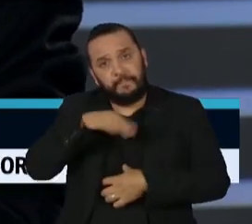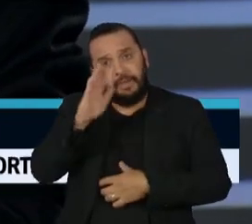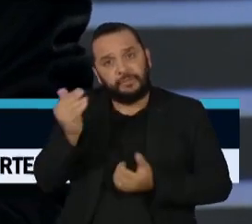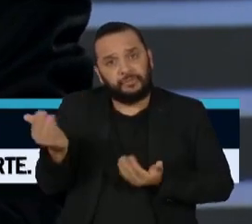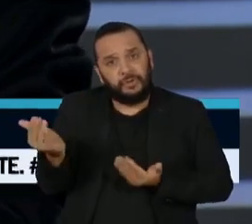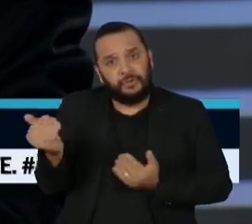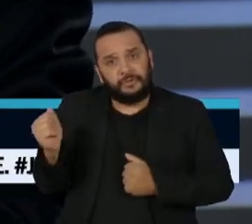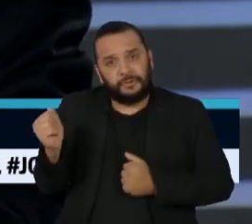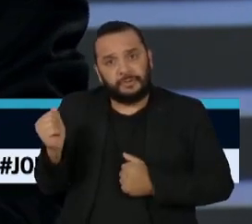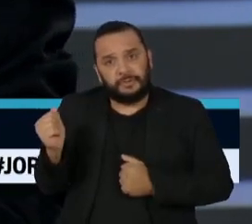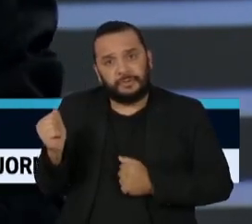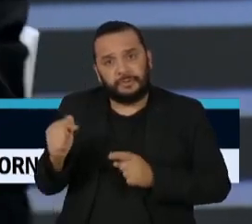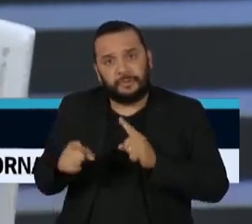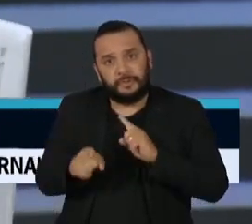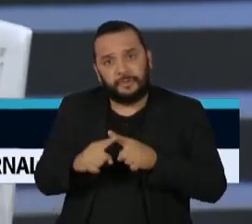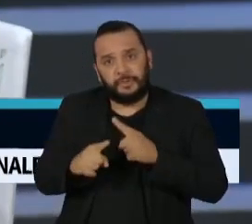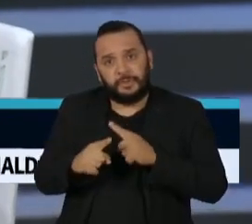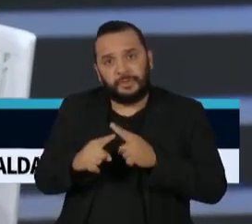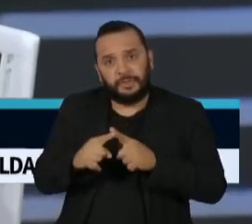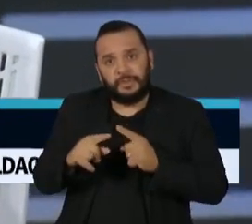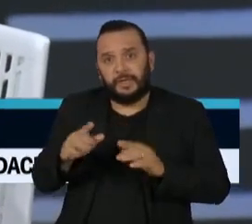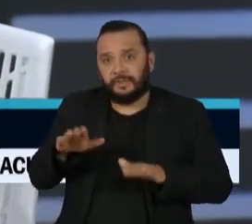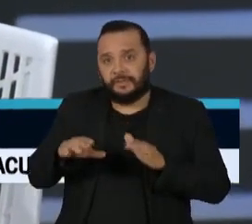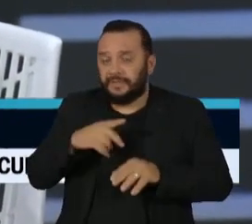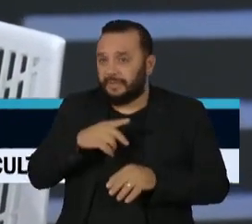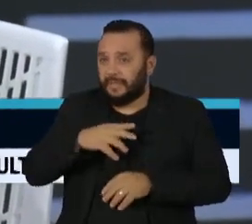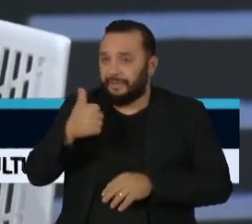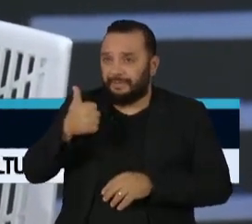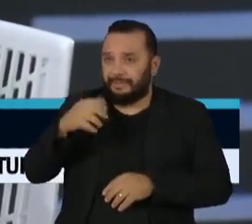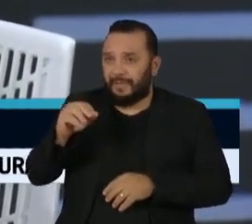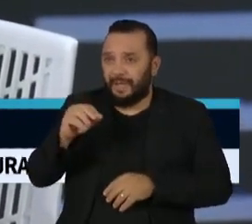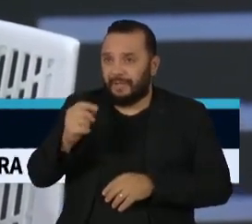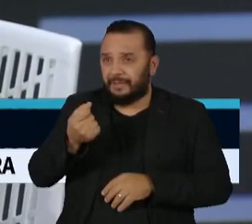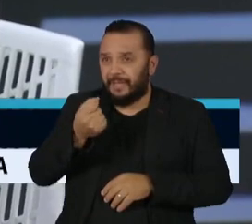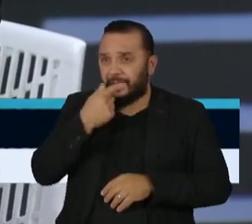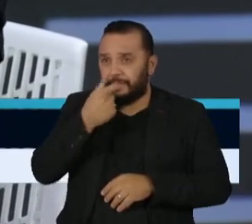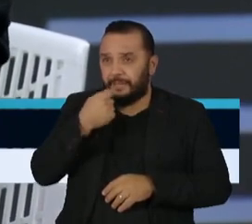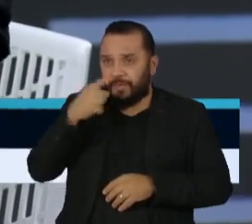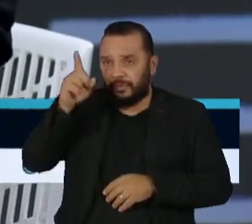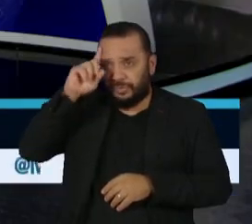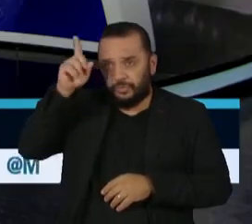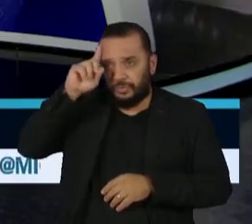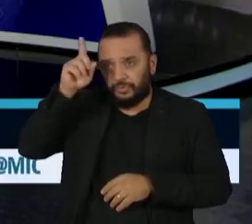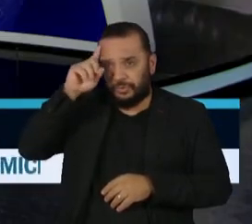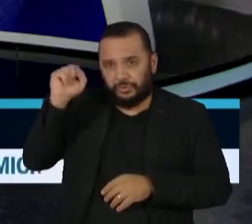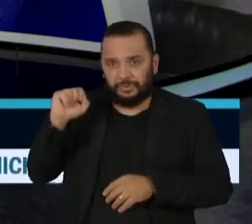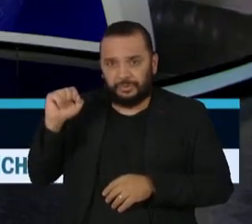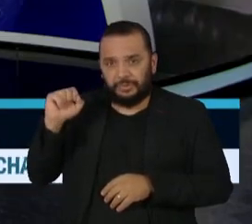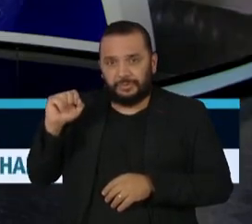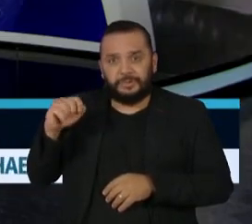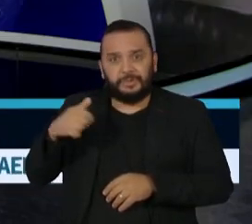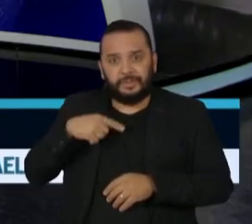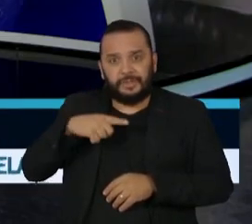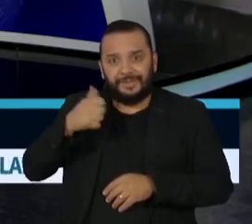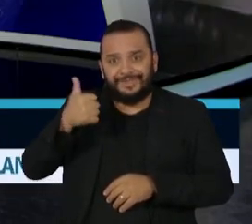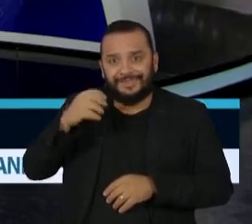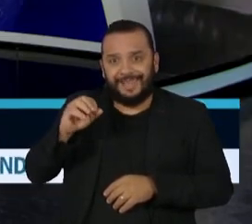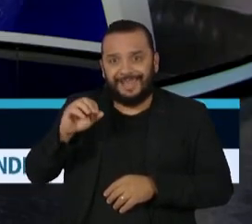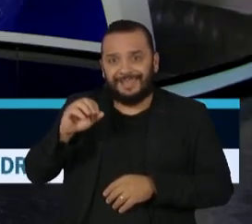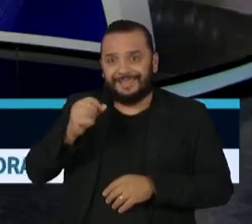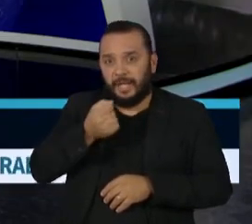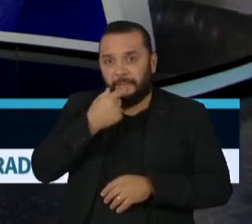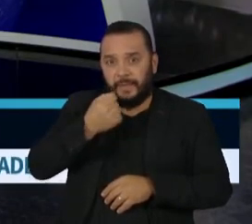jovem. Porque mesmo que ela tome 10 remédios por dia, que muitas vezes acontece isso, quando ela toma esses 10 remédios por